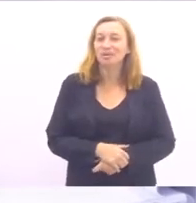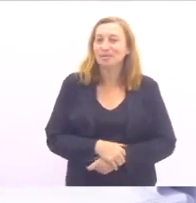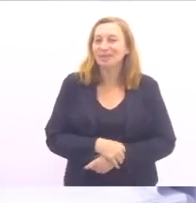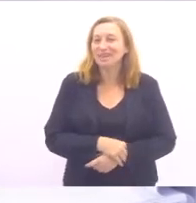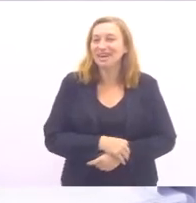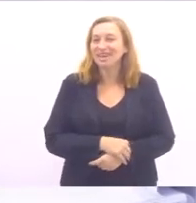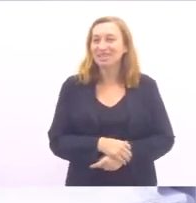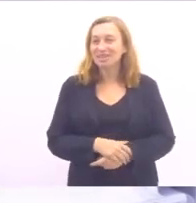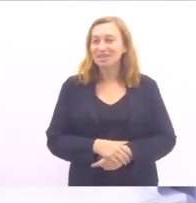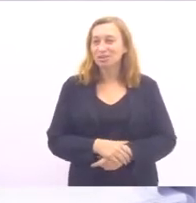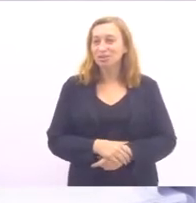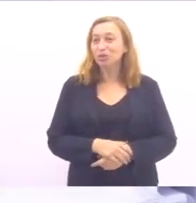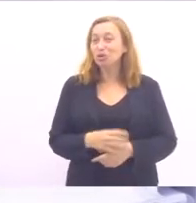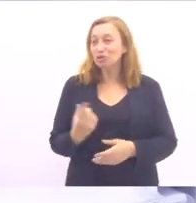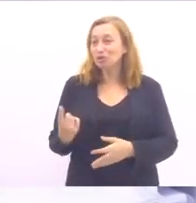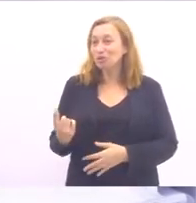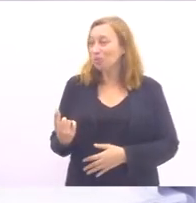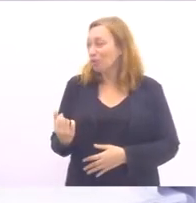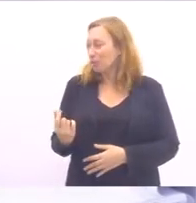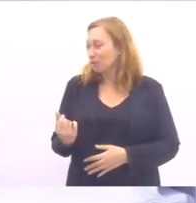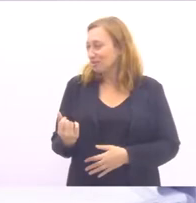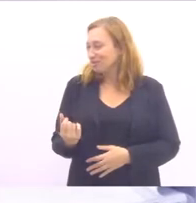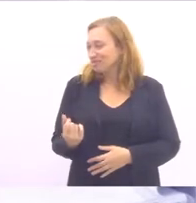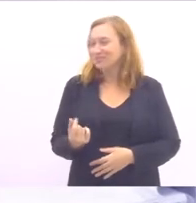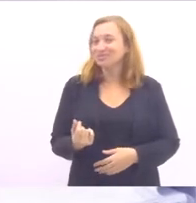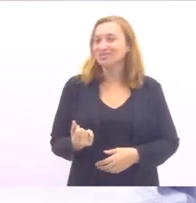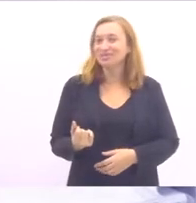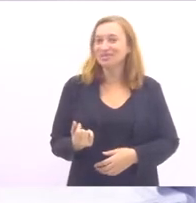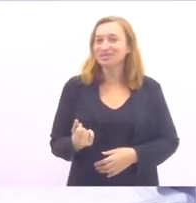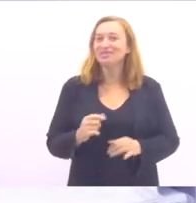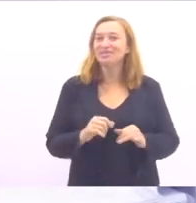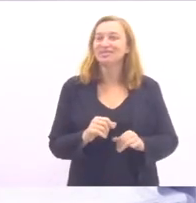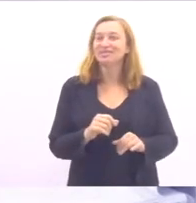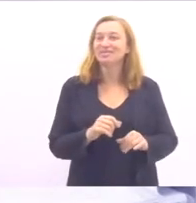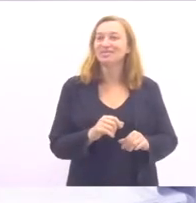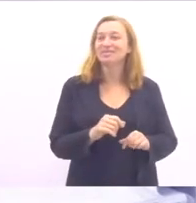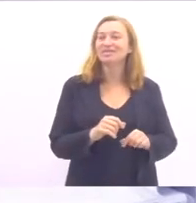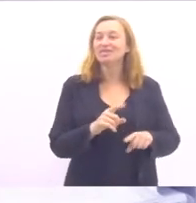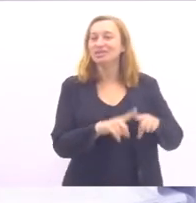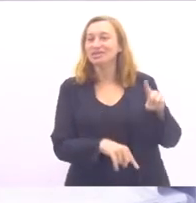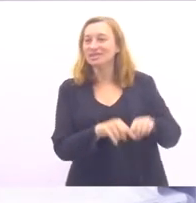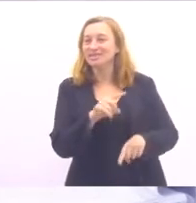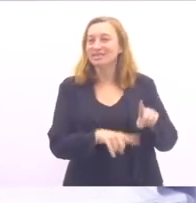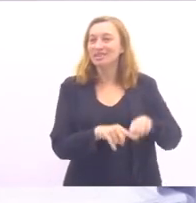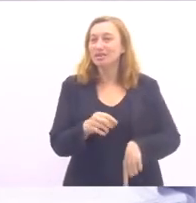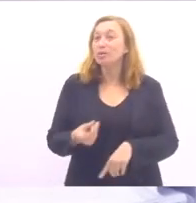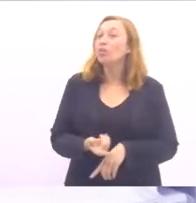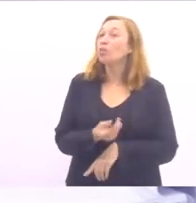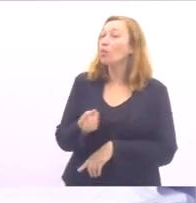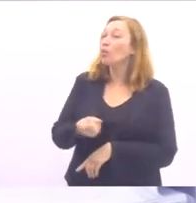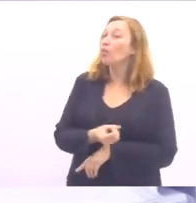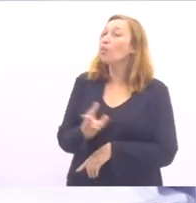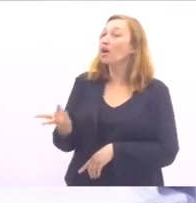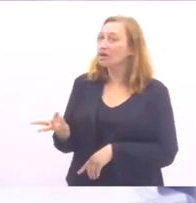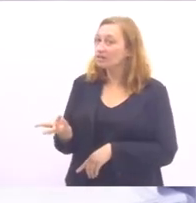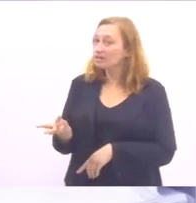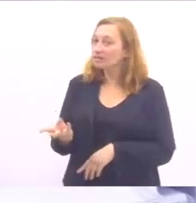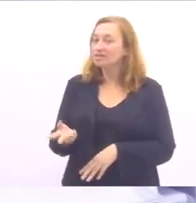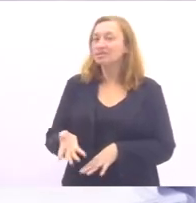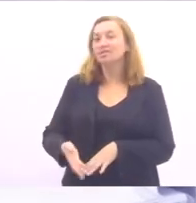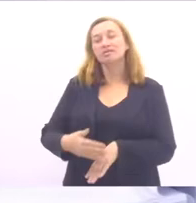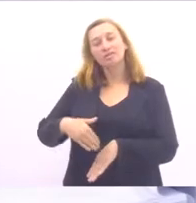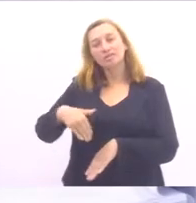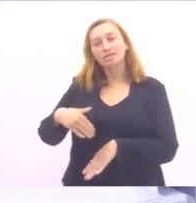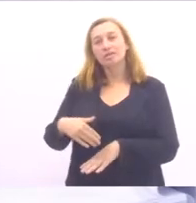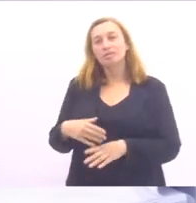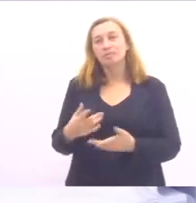qual é o valor de mercado daqueles materiais. Quanto seria, aí já ia começar alguém a jogar lá para cima,